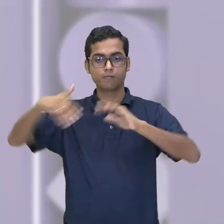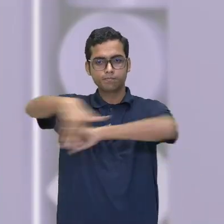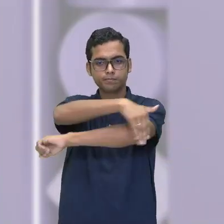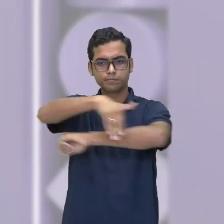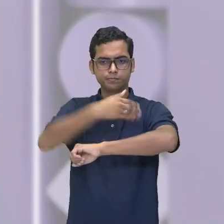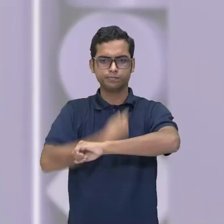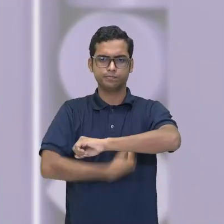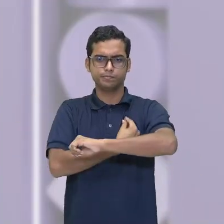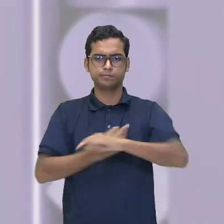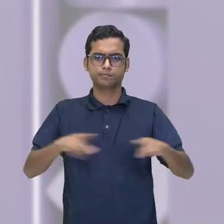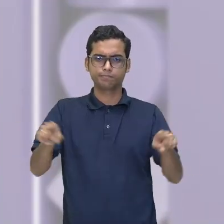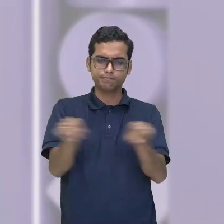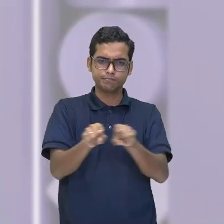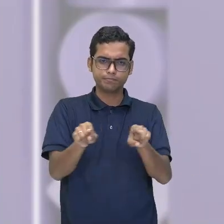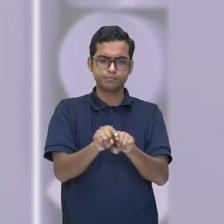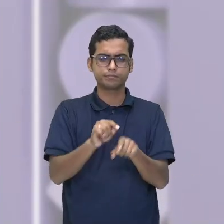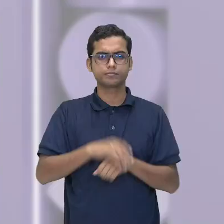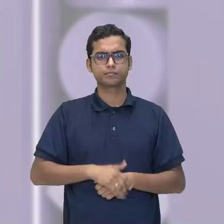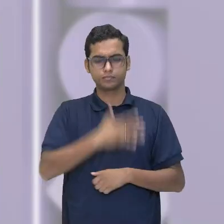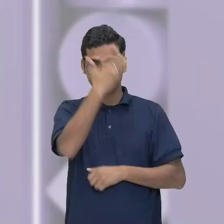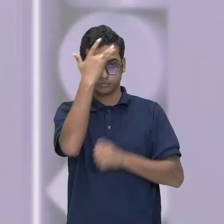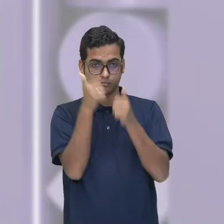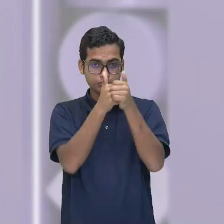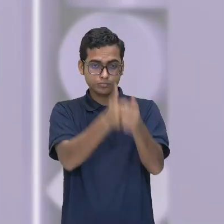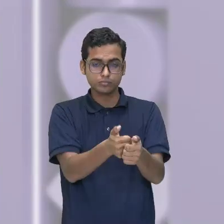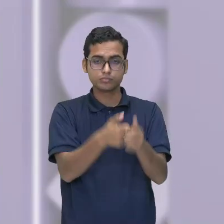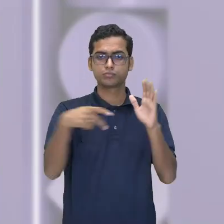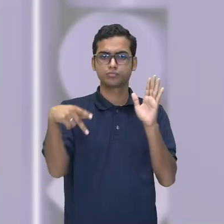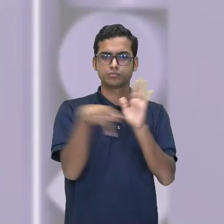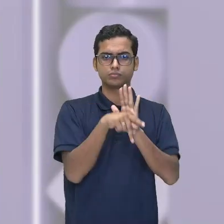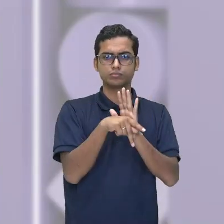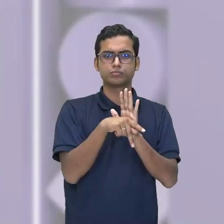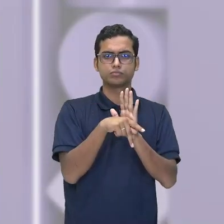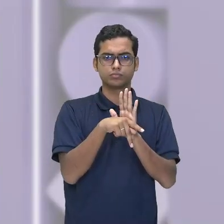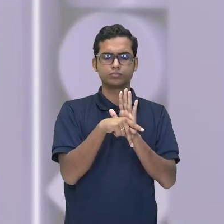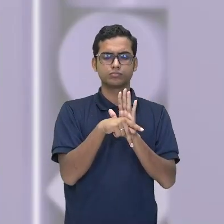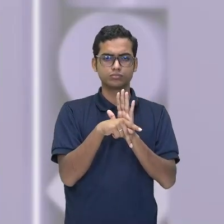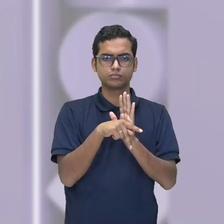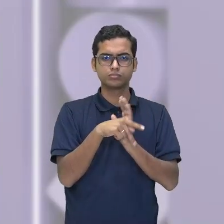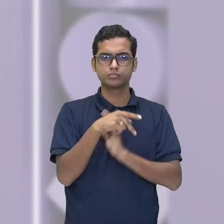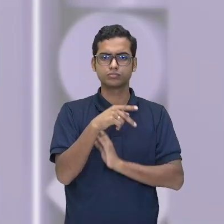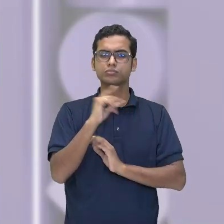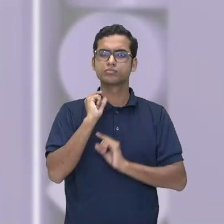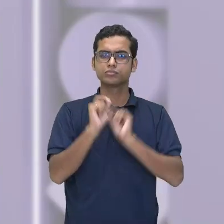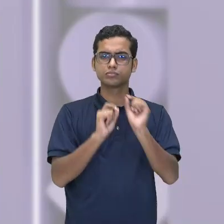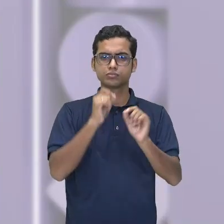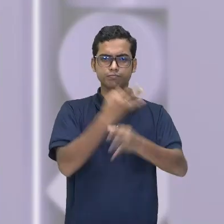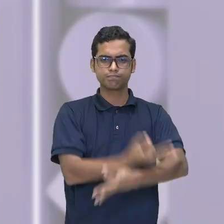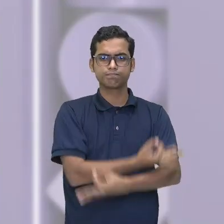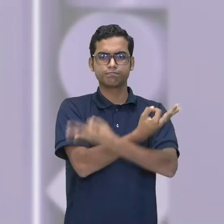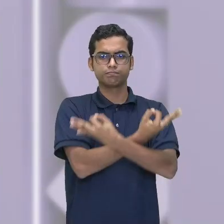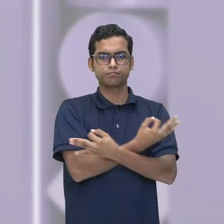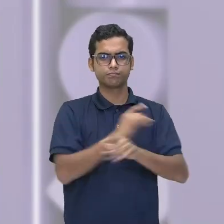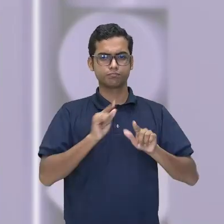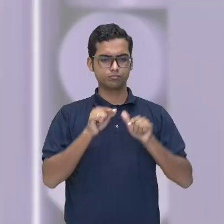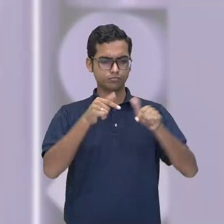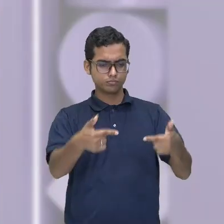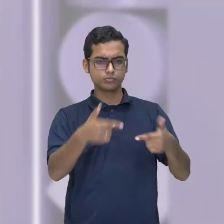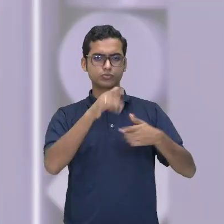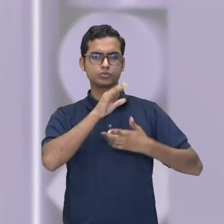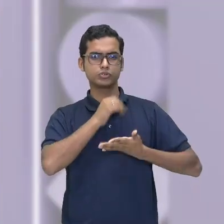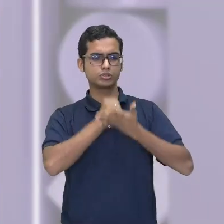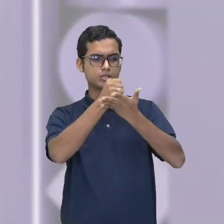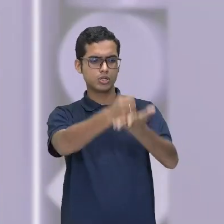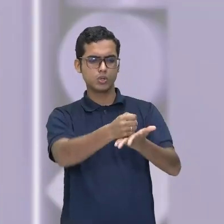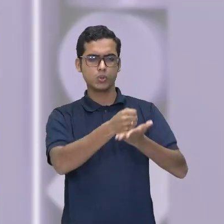a vários seguidores do budismo que fazem aí pelo mundo afora atitudes de caridade. Então, olha só